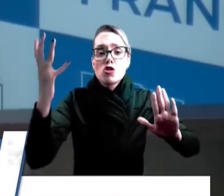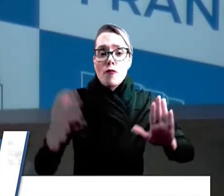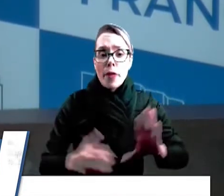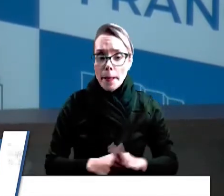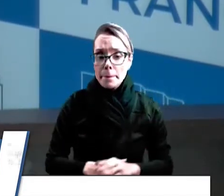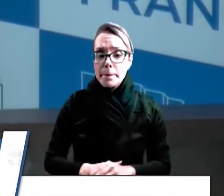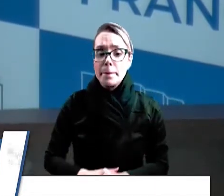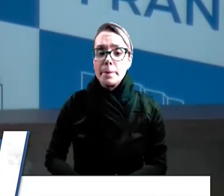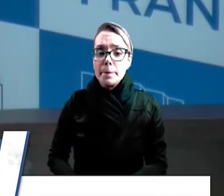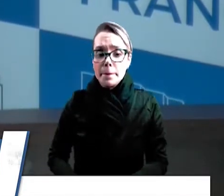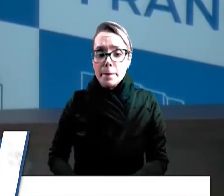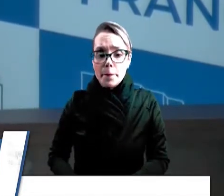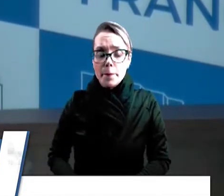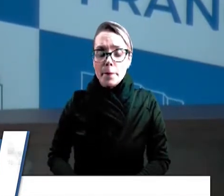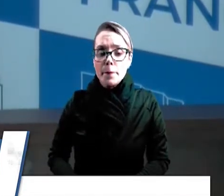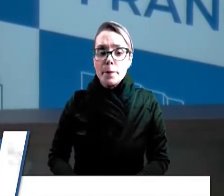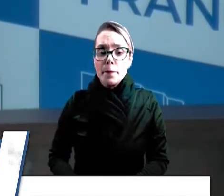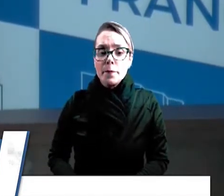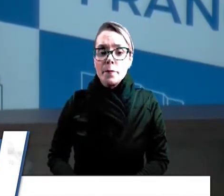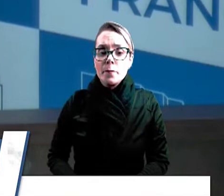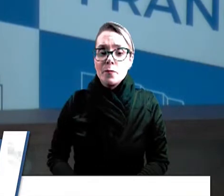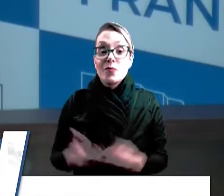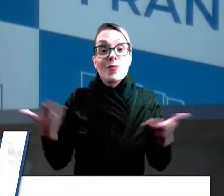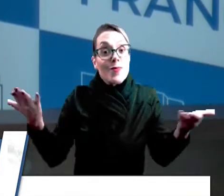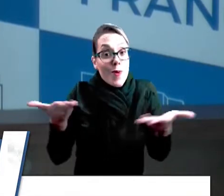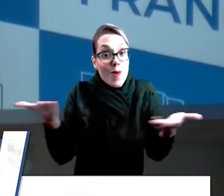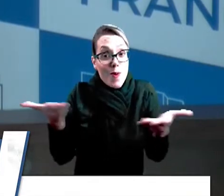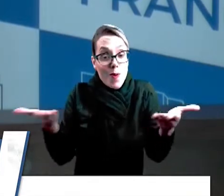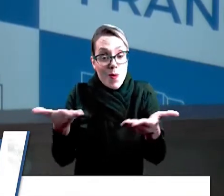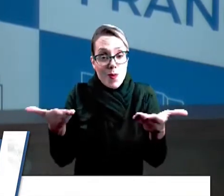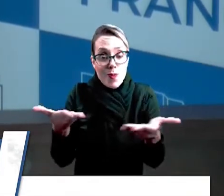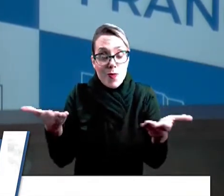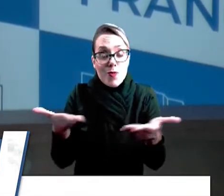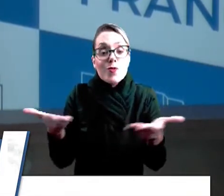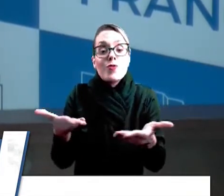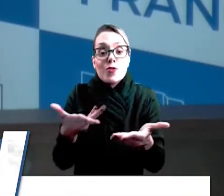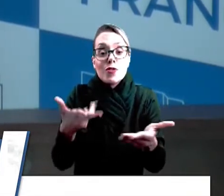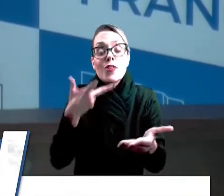fiz, hoje nós falamos muito aqui de licitação, né,